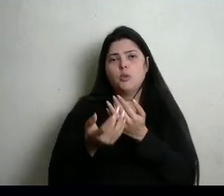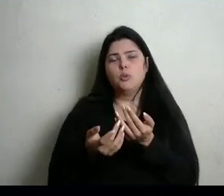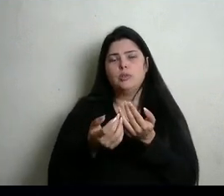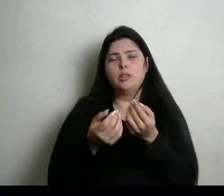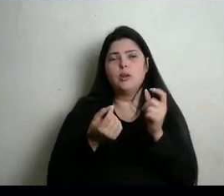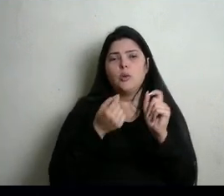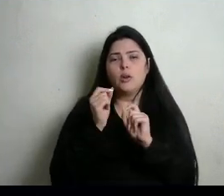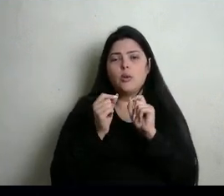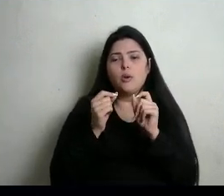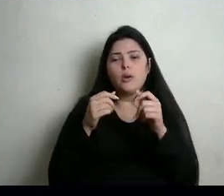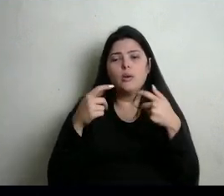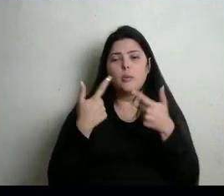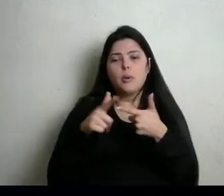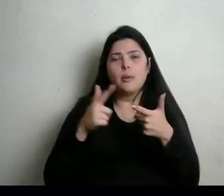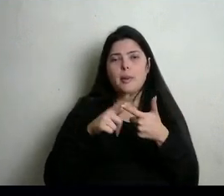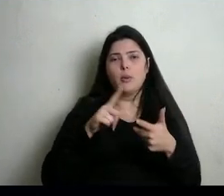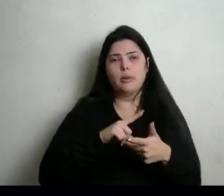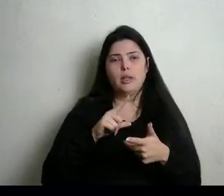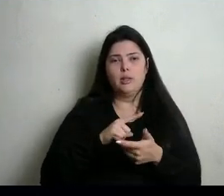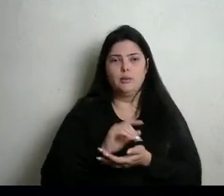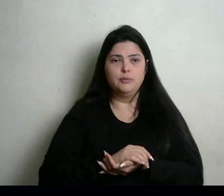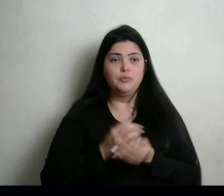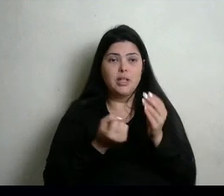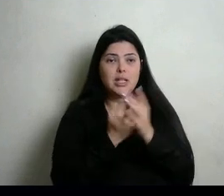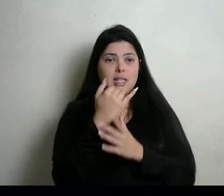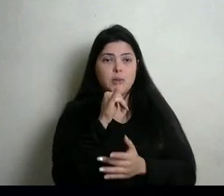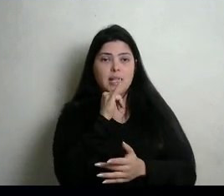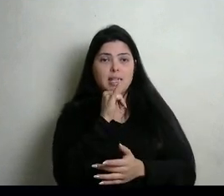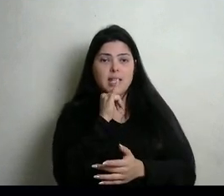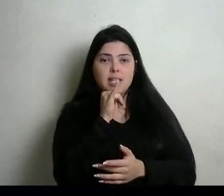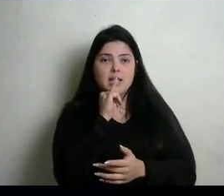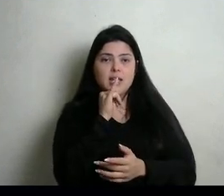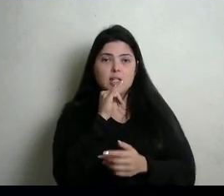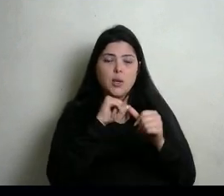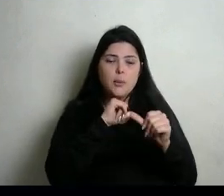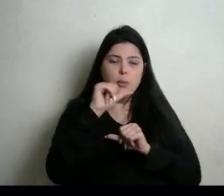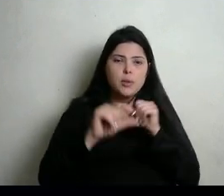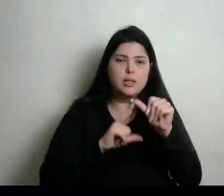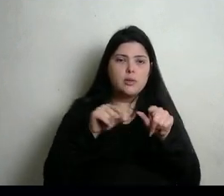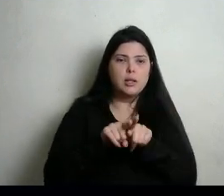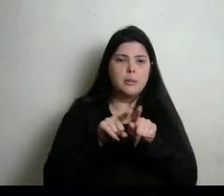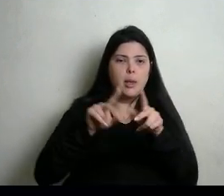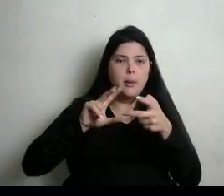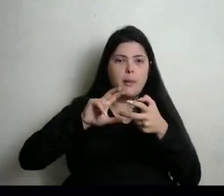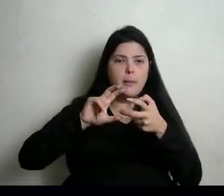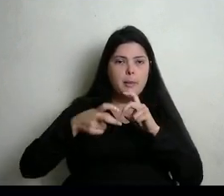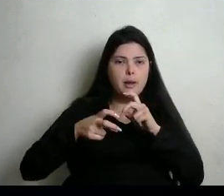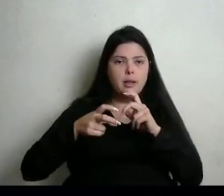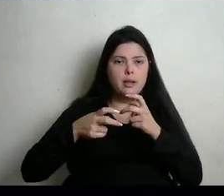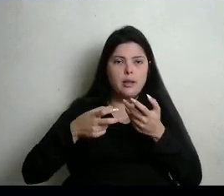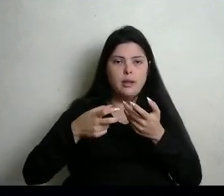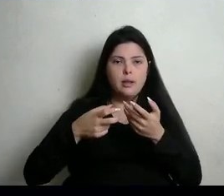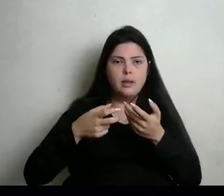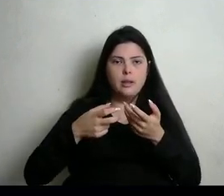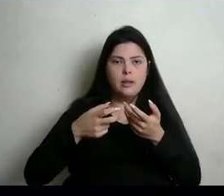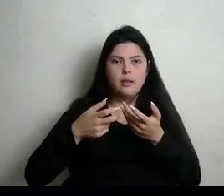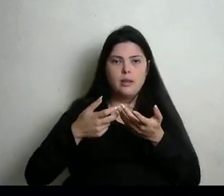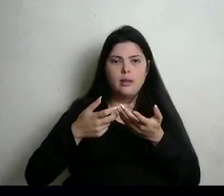muito? Geração de teste, refatoração e debug de código. Então, o que que eu